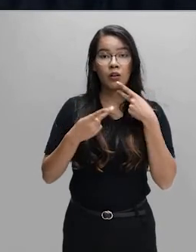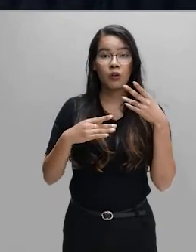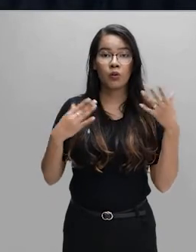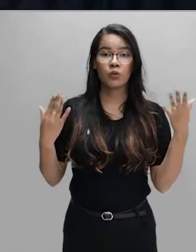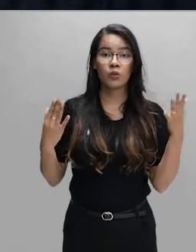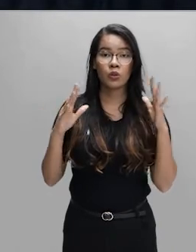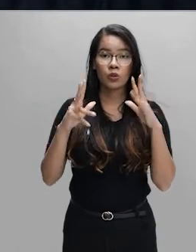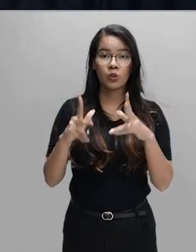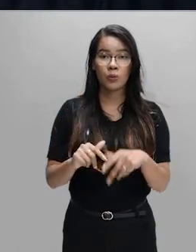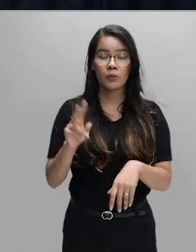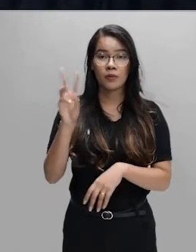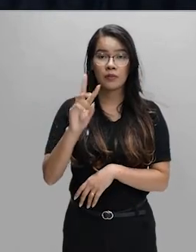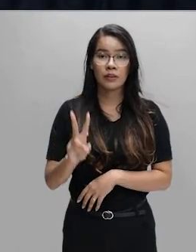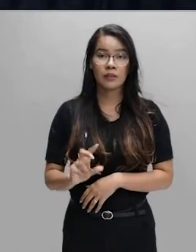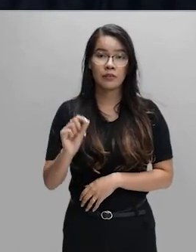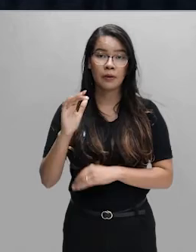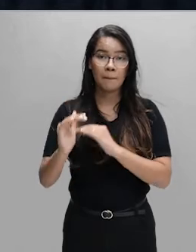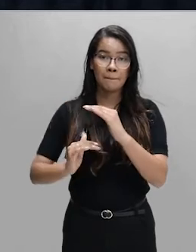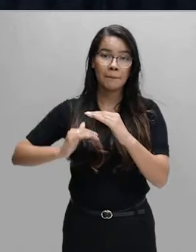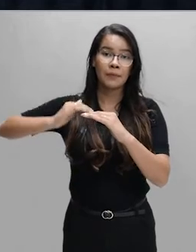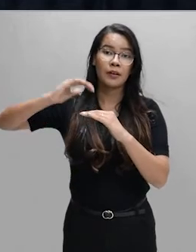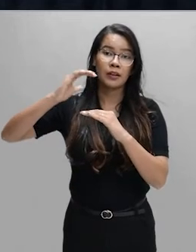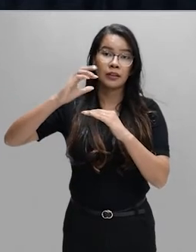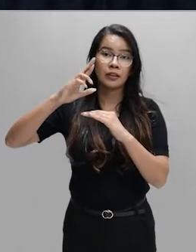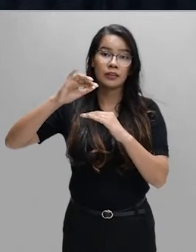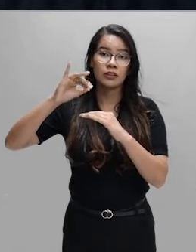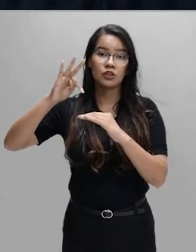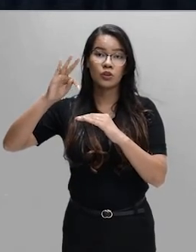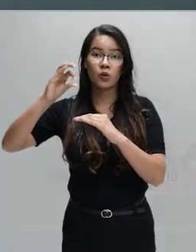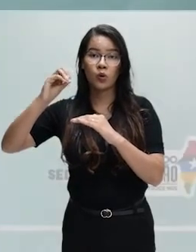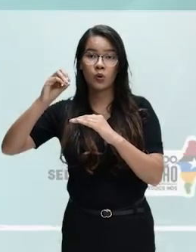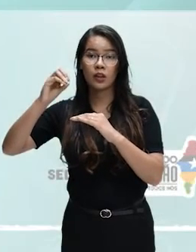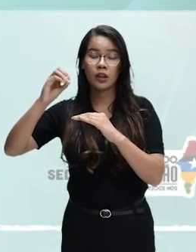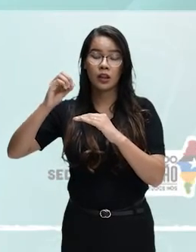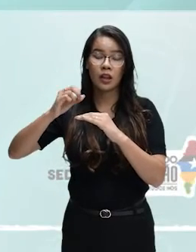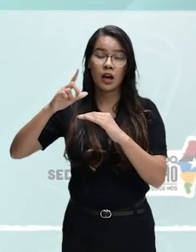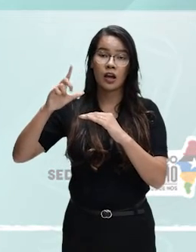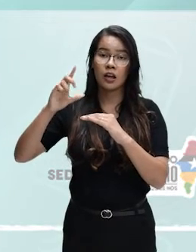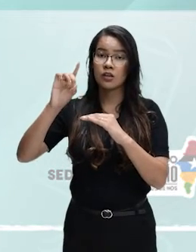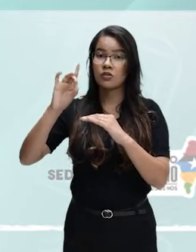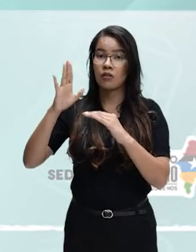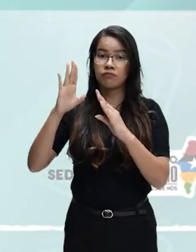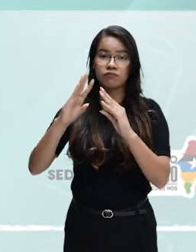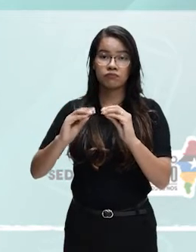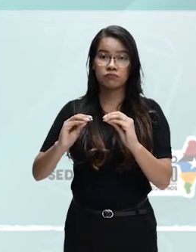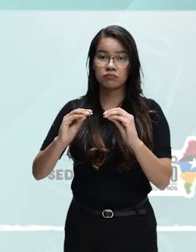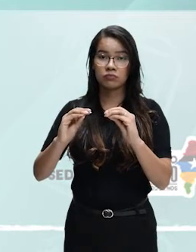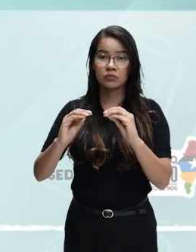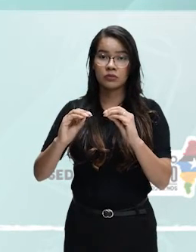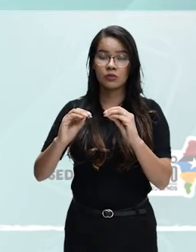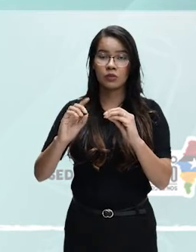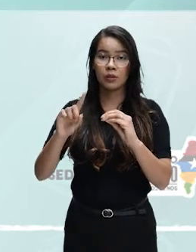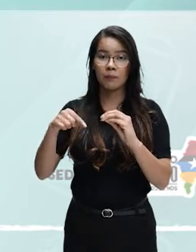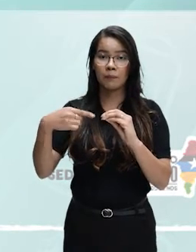que a temperatura fica acima do crítico, ele liga. E só vai desligar quando ele vai ficar abaixo do